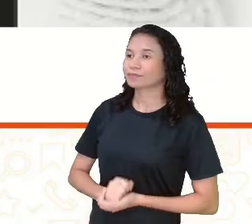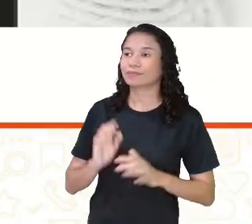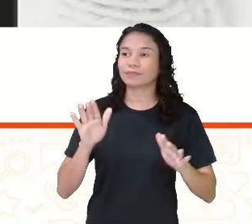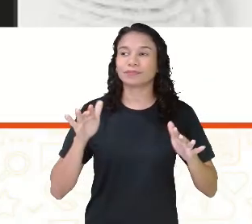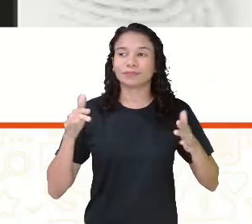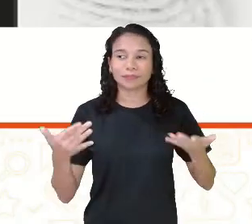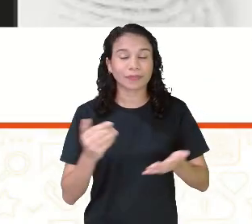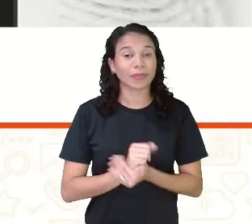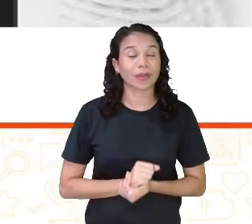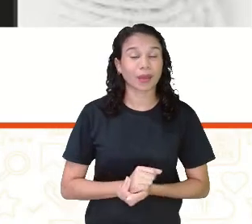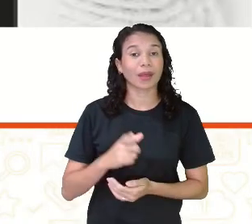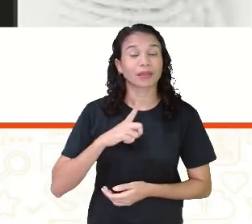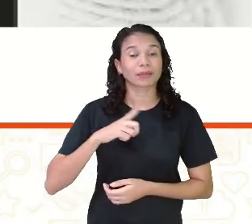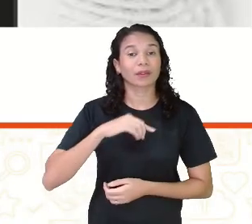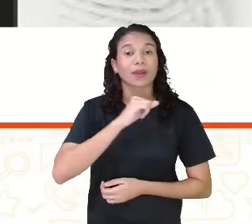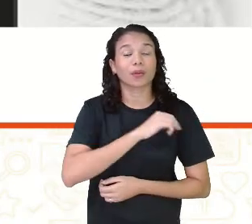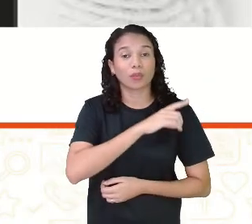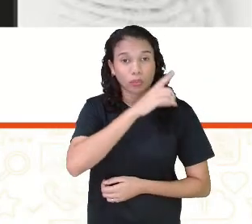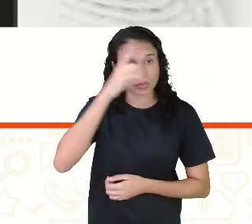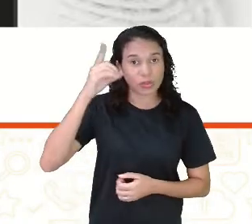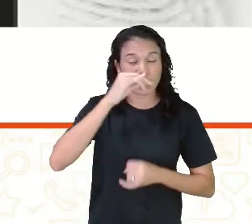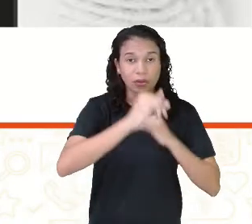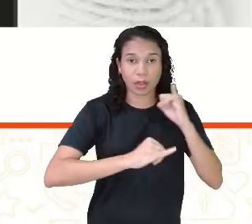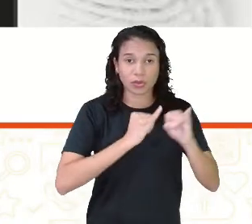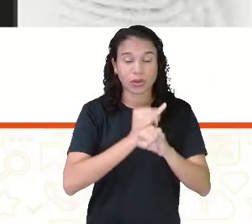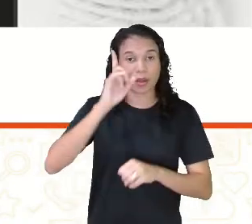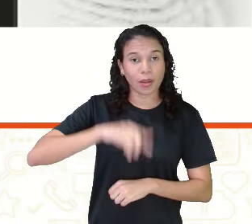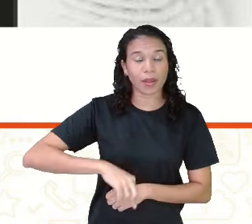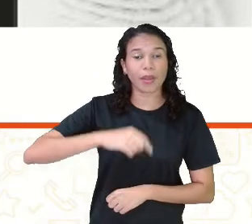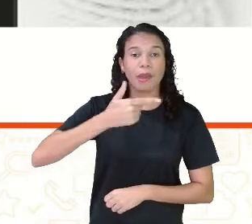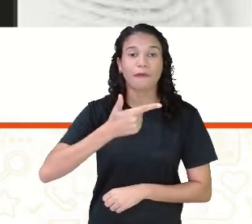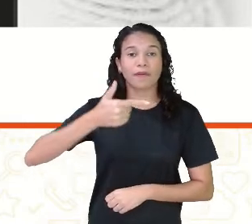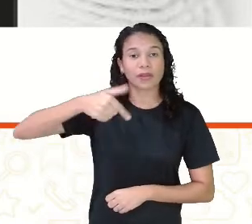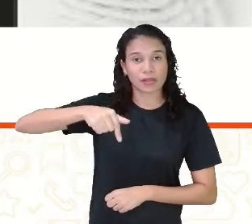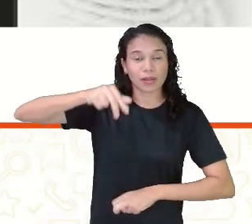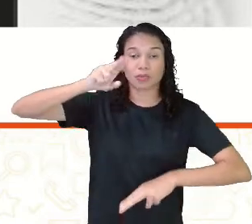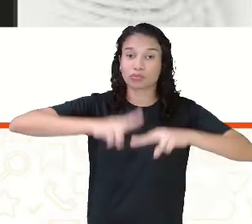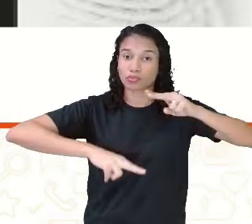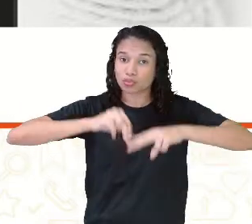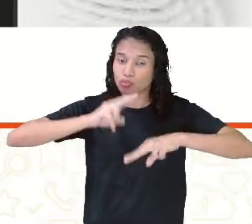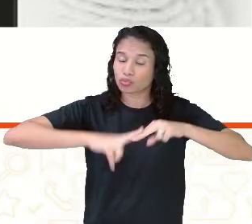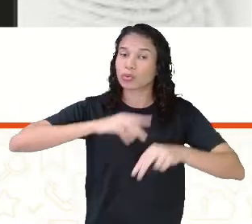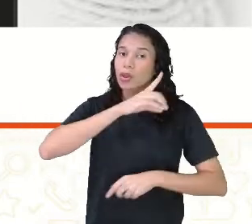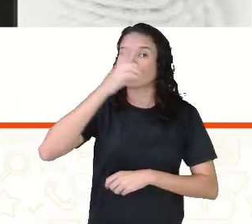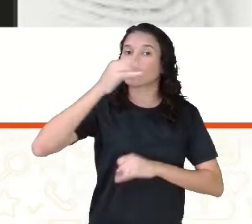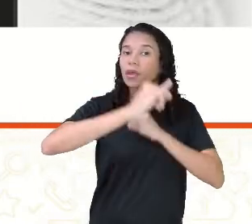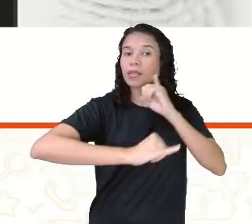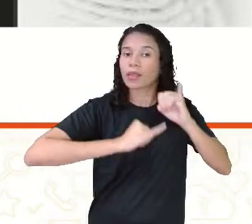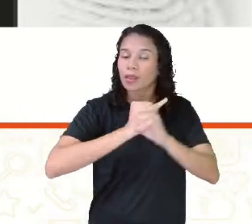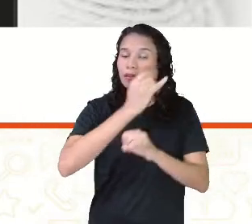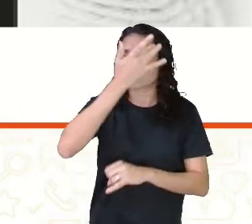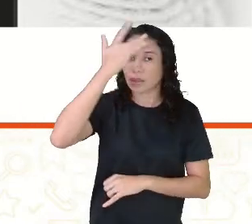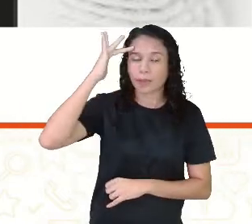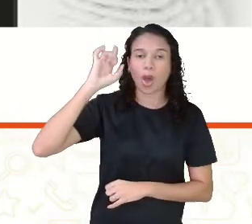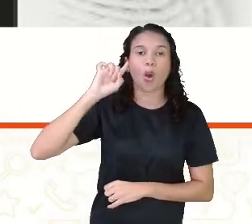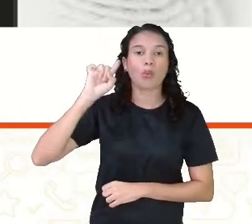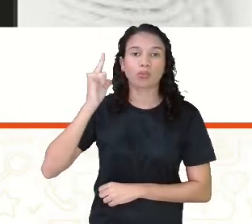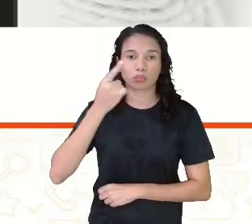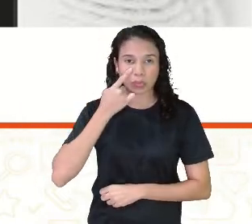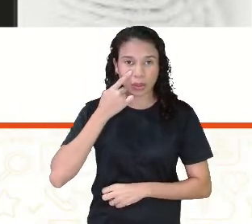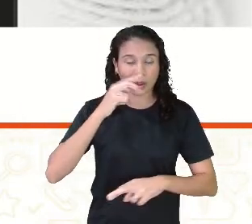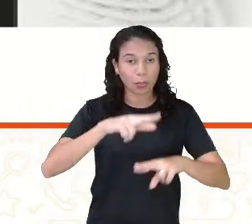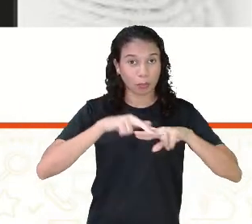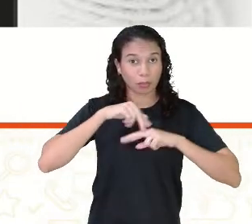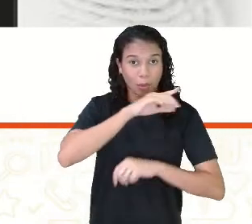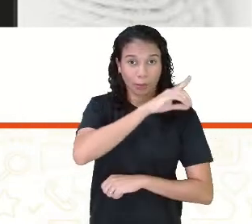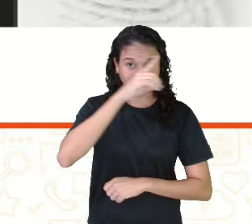Então, o Dia Mundial é o dia 27 de junho, né, que marca o Dia Internacional da Pessoa Surdo-Cega. Então,